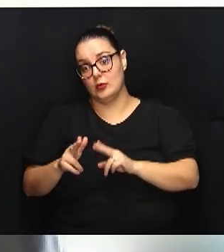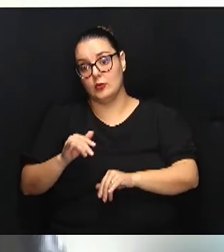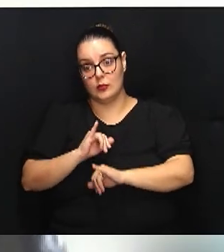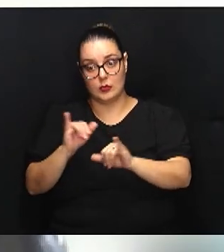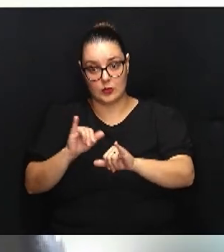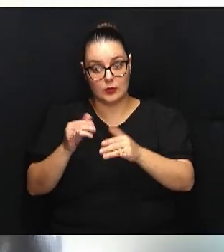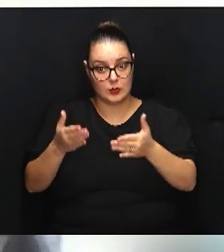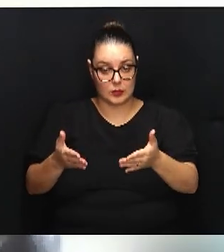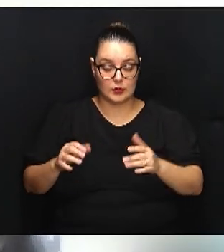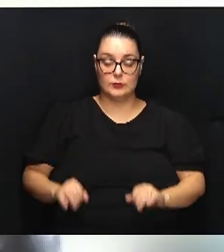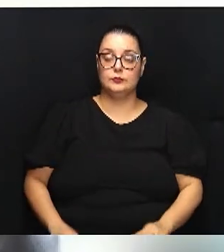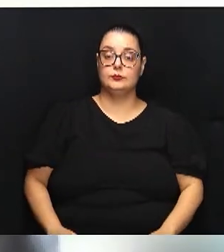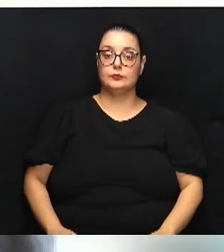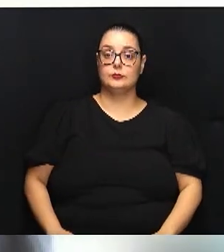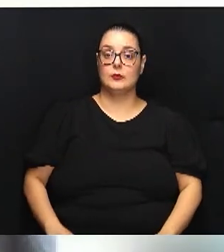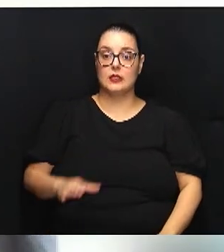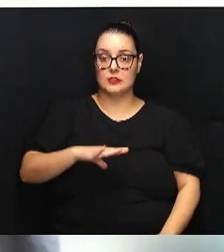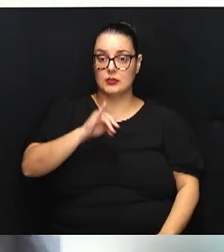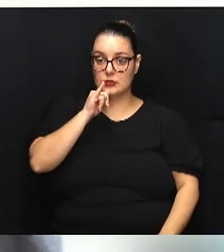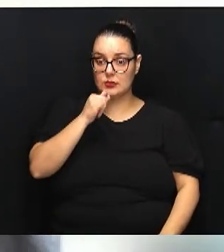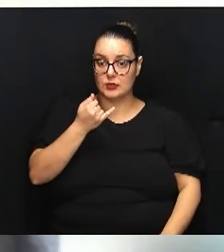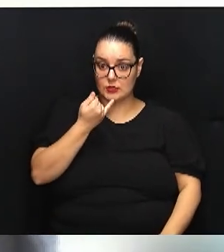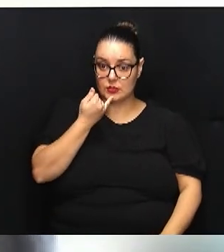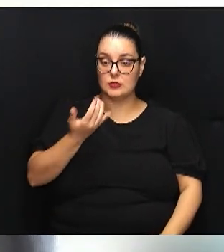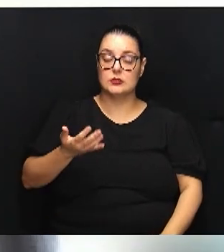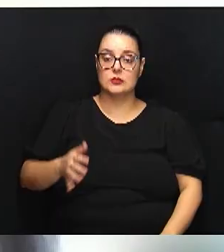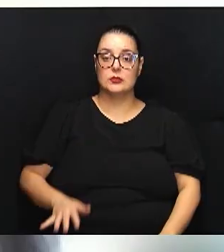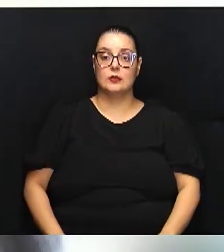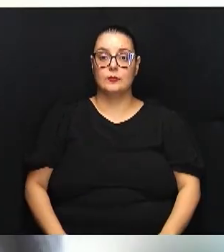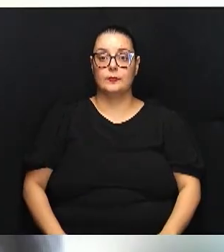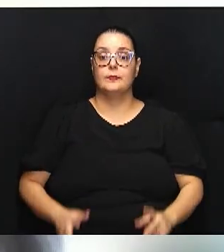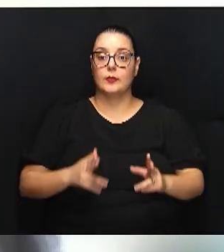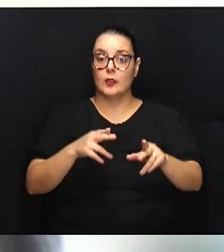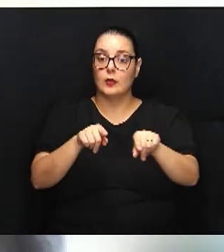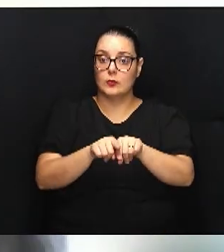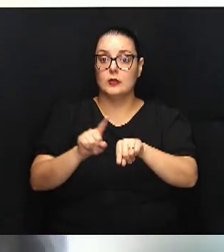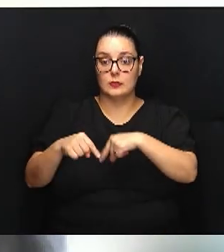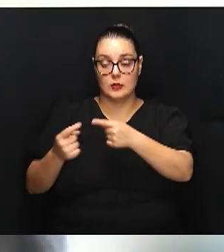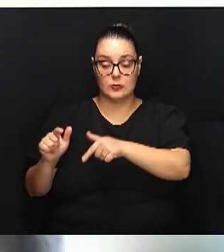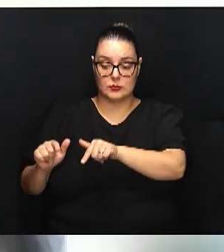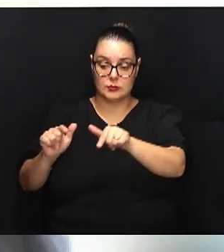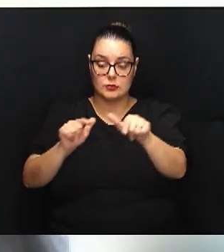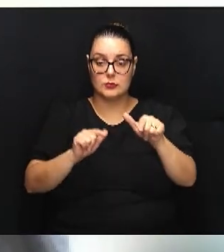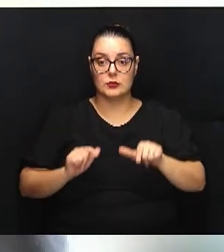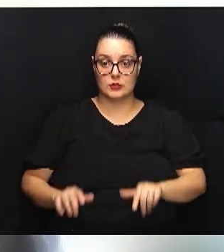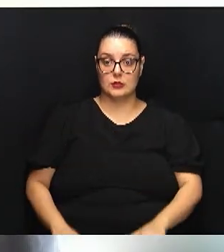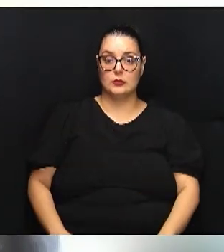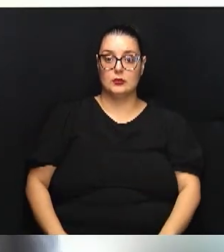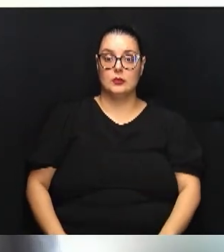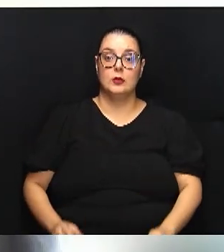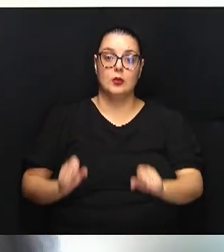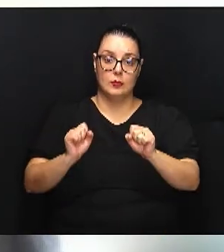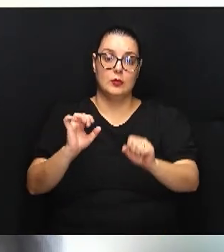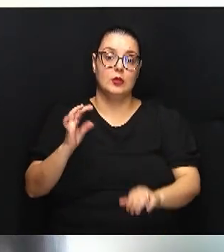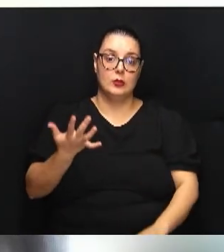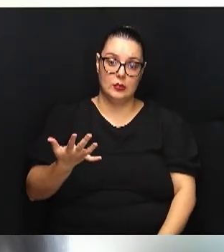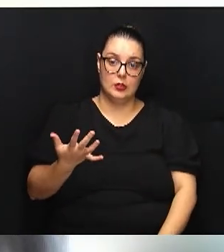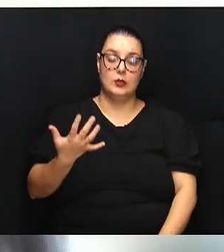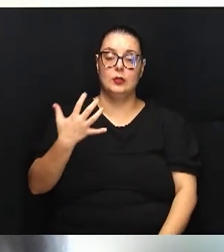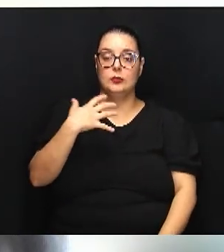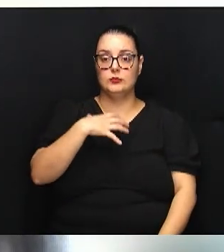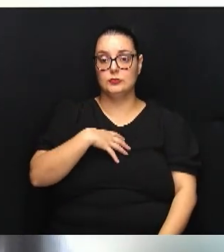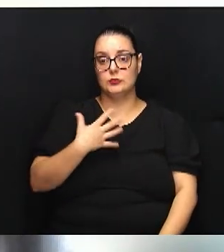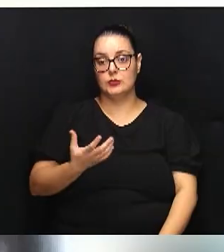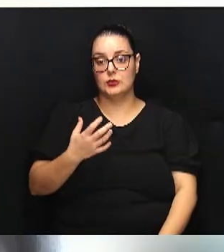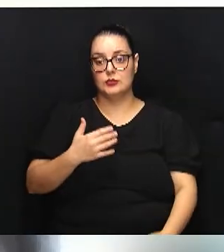episódio, como o que nós noticiamos aqui em Jundiaí, assim como tantos outros, né,